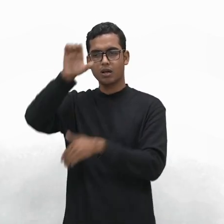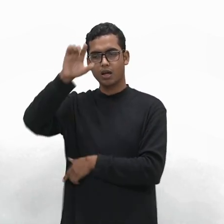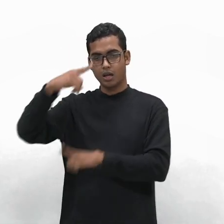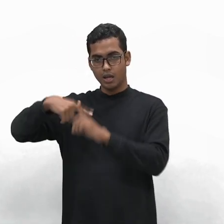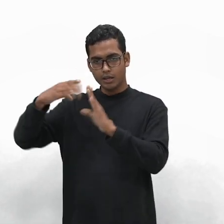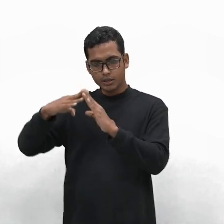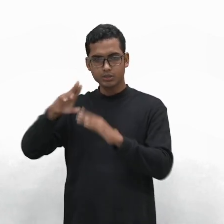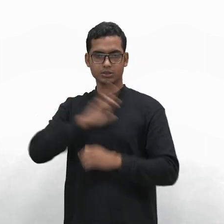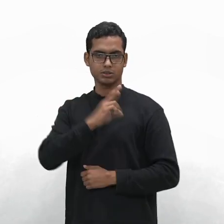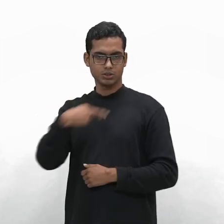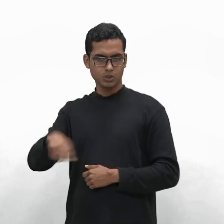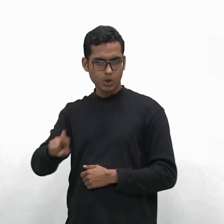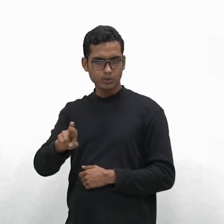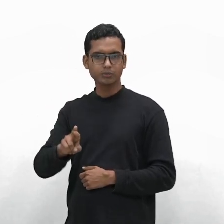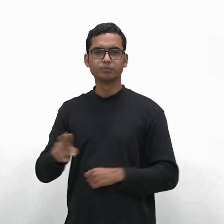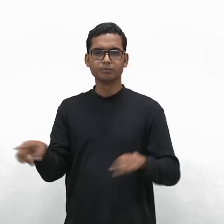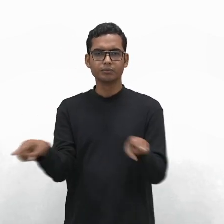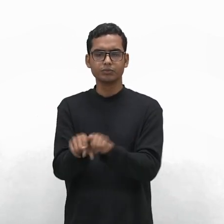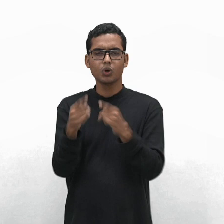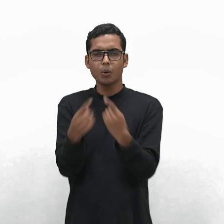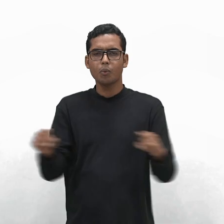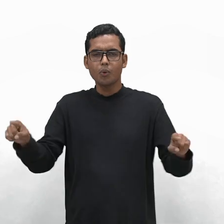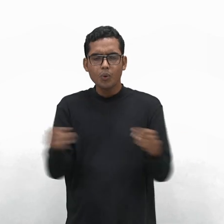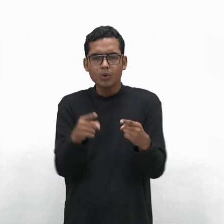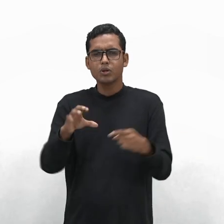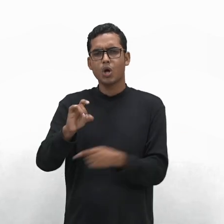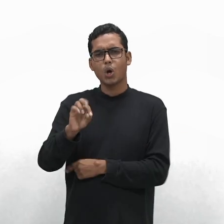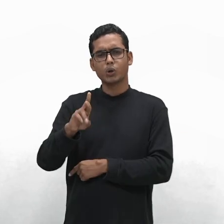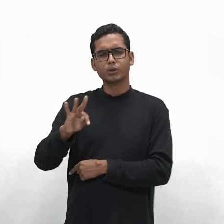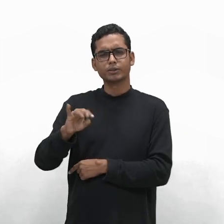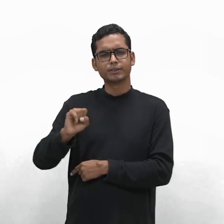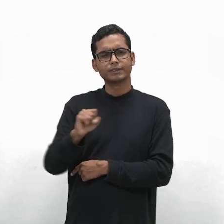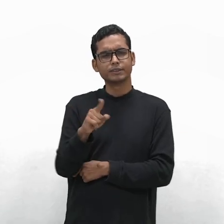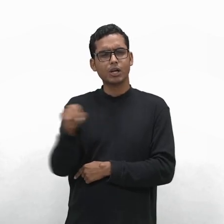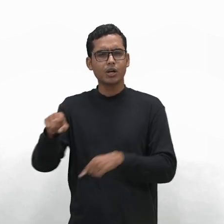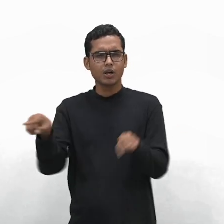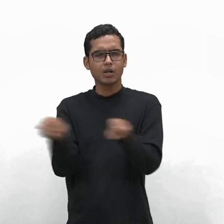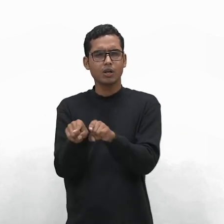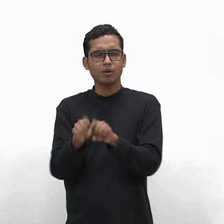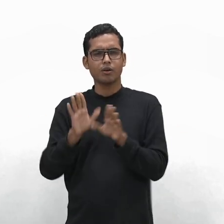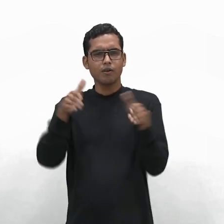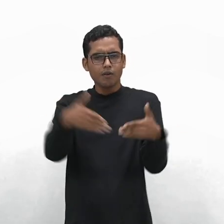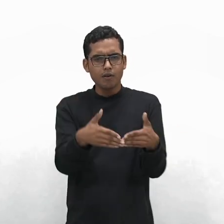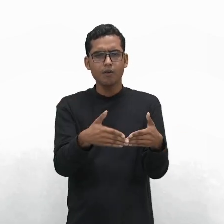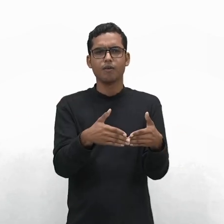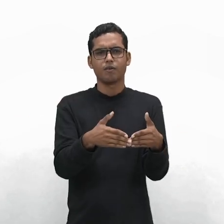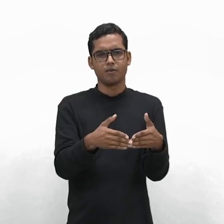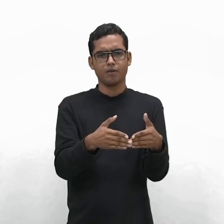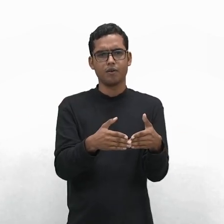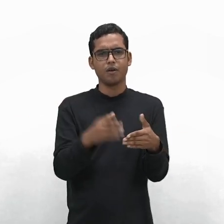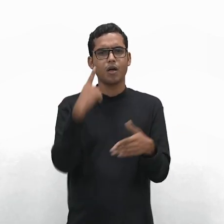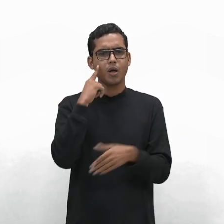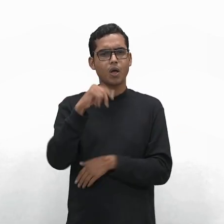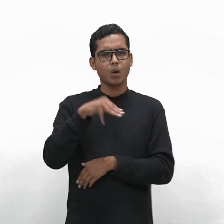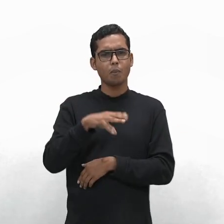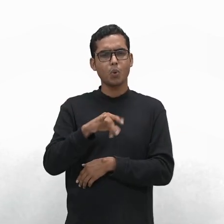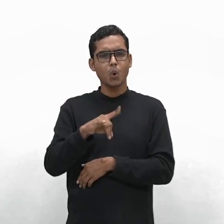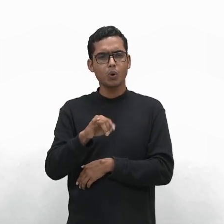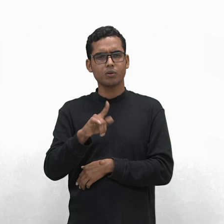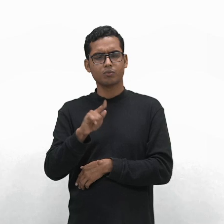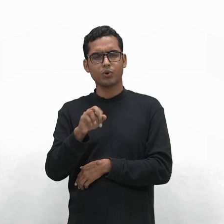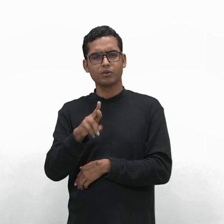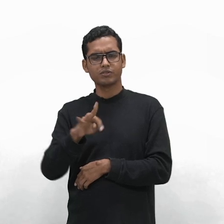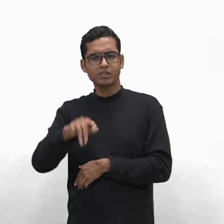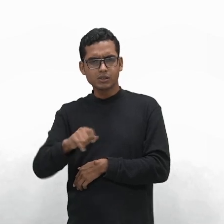não é? Música cortesã, ênfase em modos e polifonia. Exemplo, música gregoriana, madrigais e